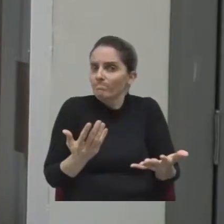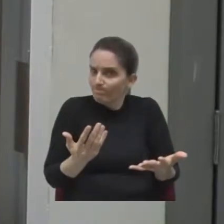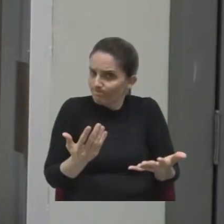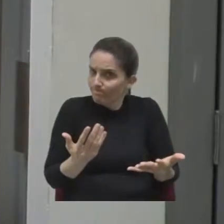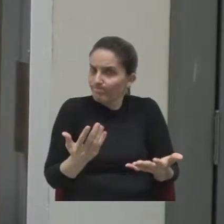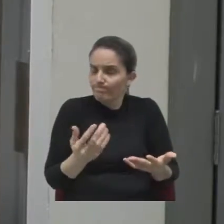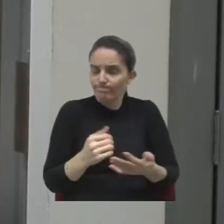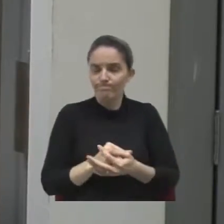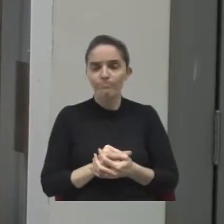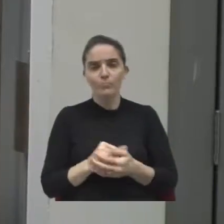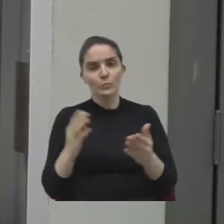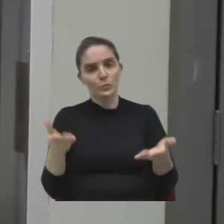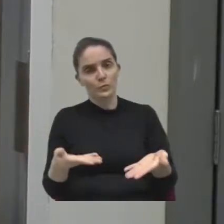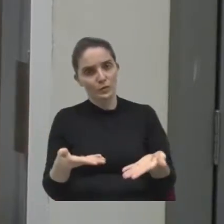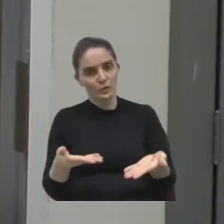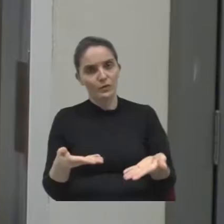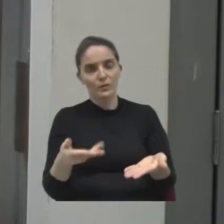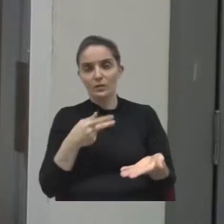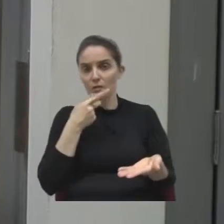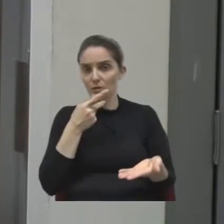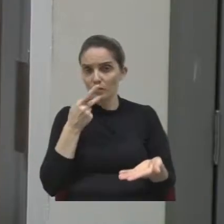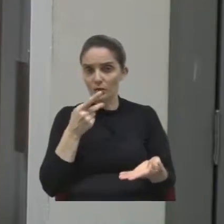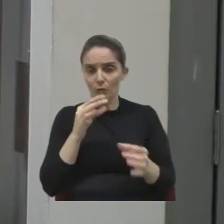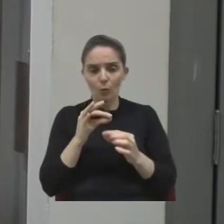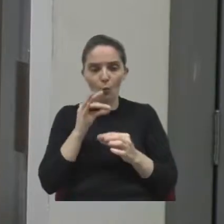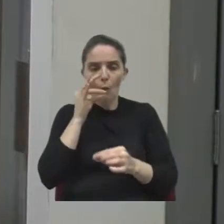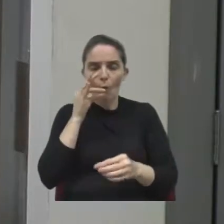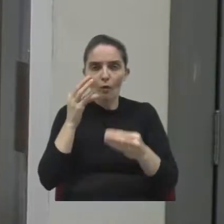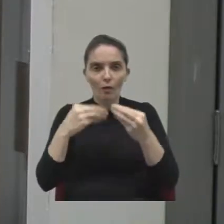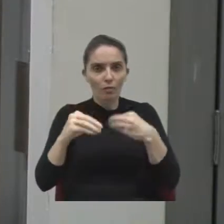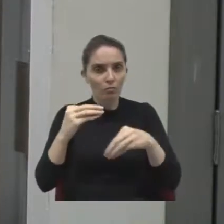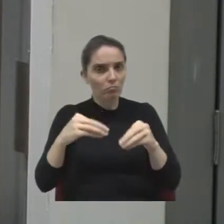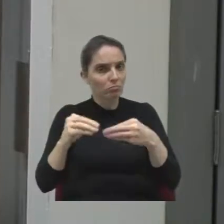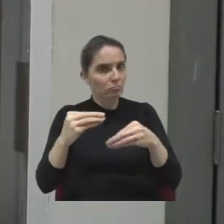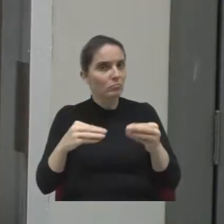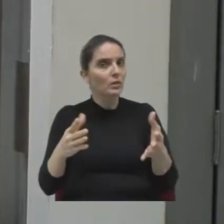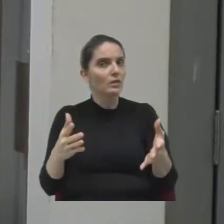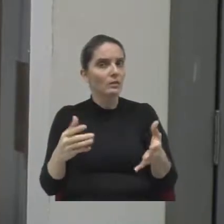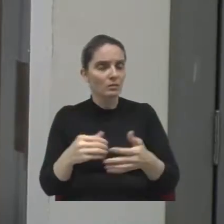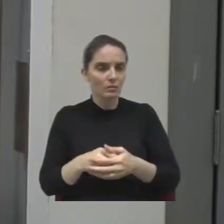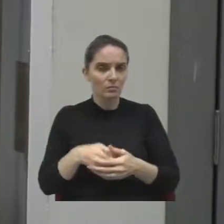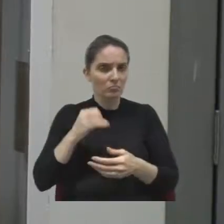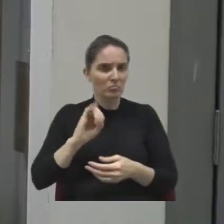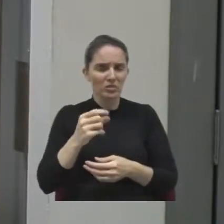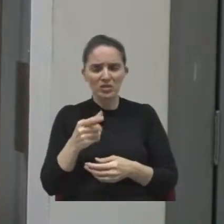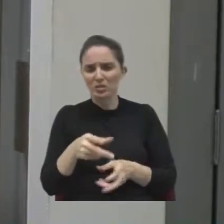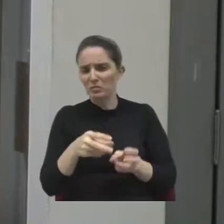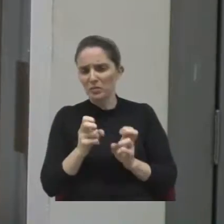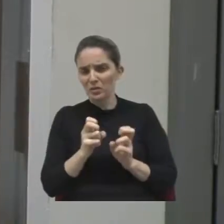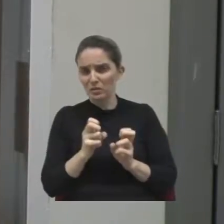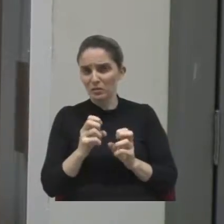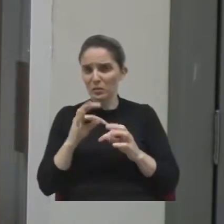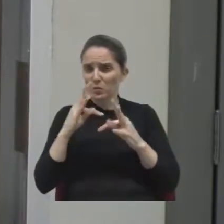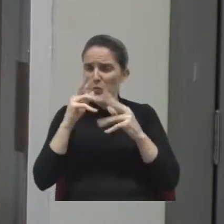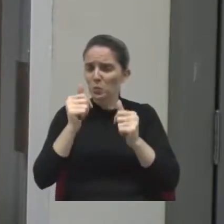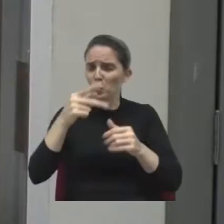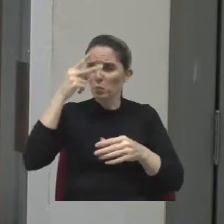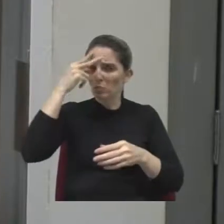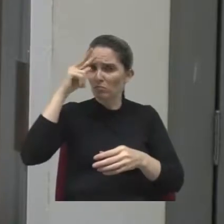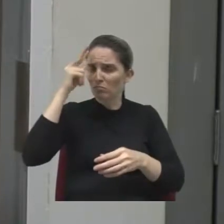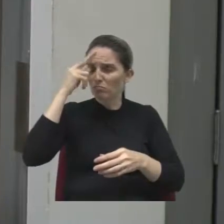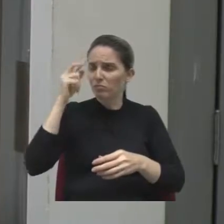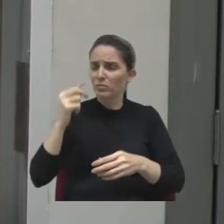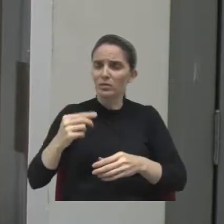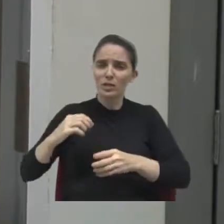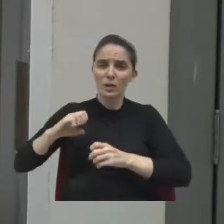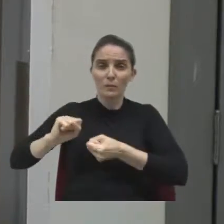hoje a gente está falando de um canudo, que é de plástico. E aí, se a gente for ver toda a história, né, da indústria,